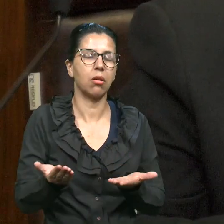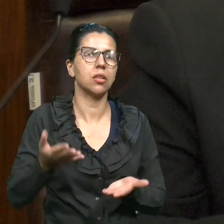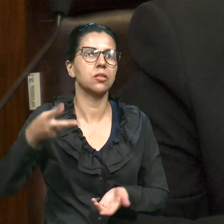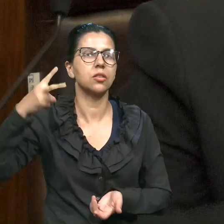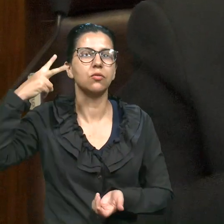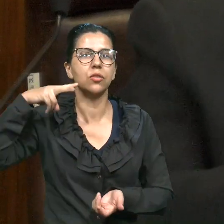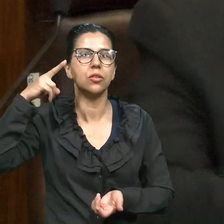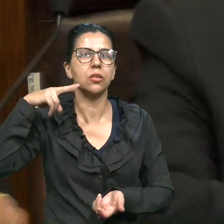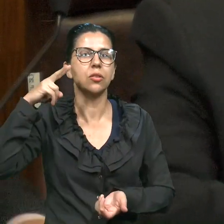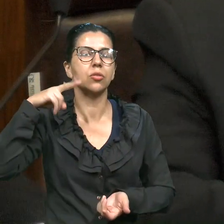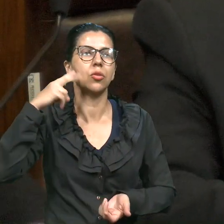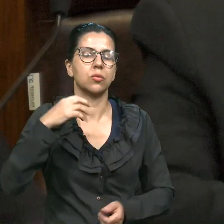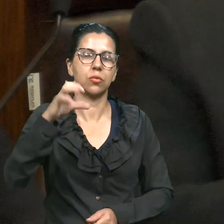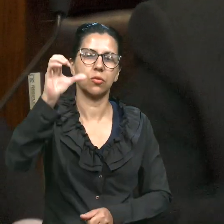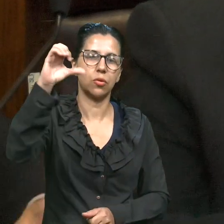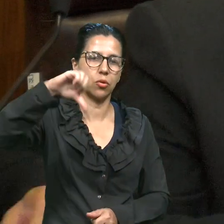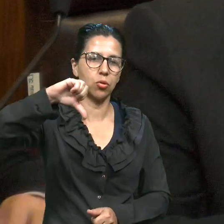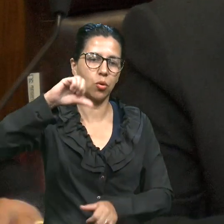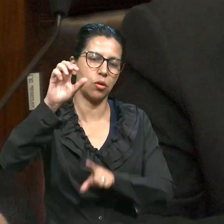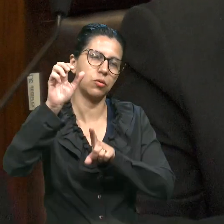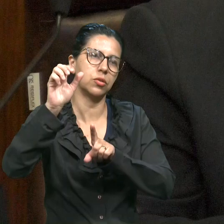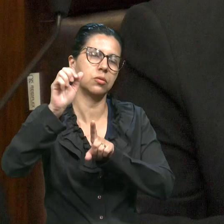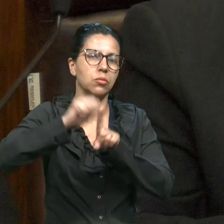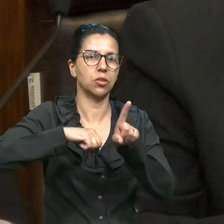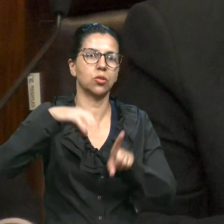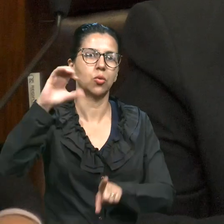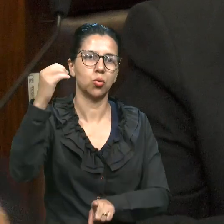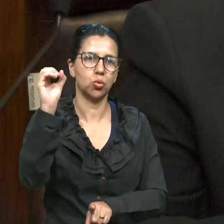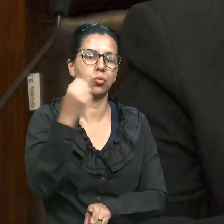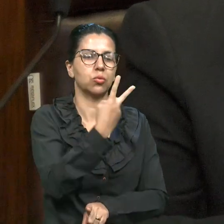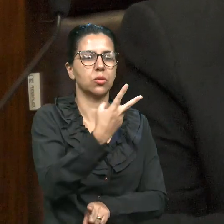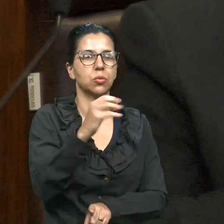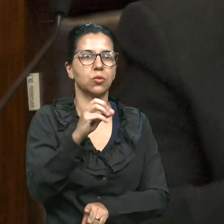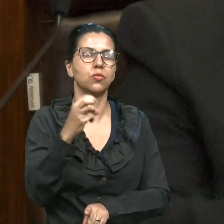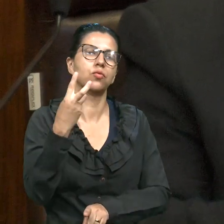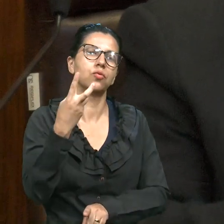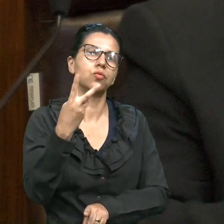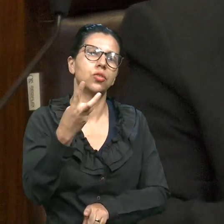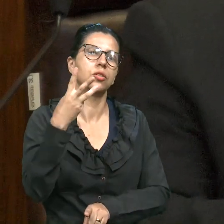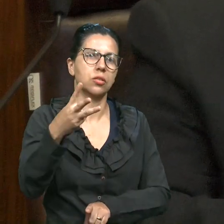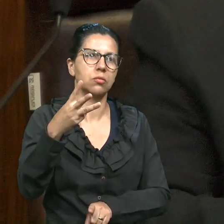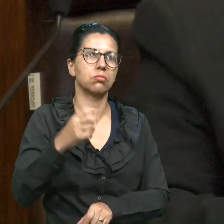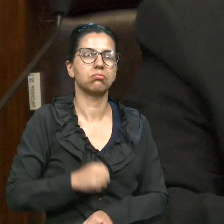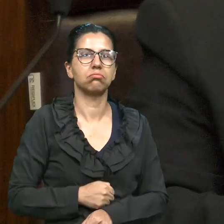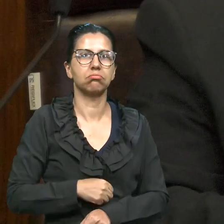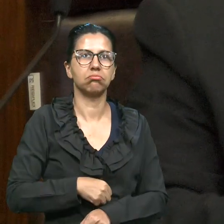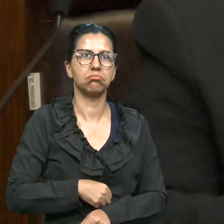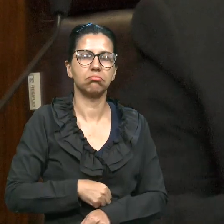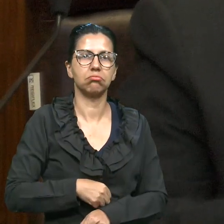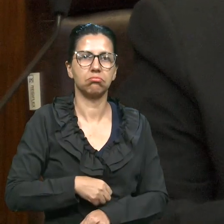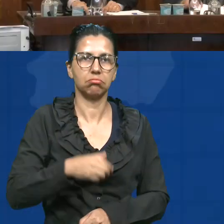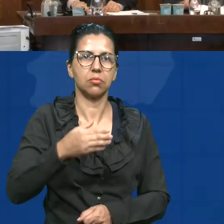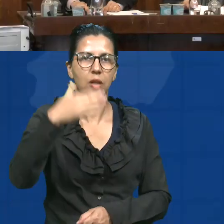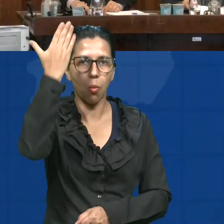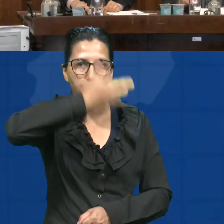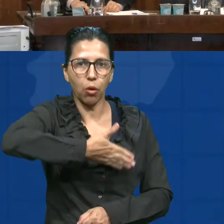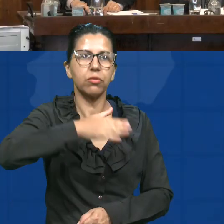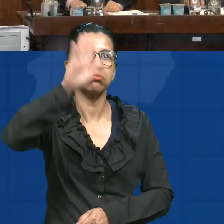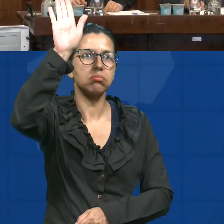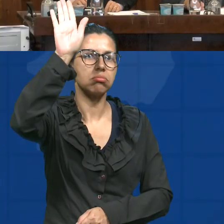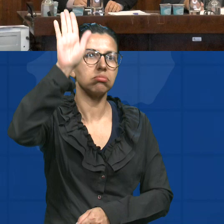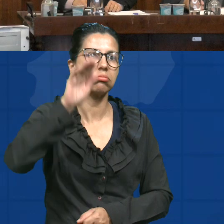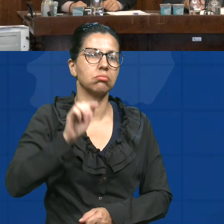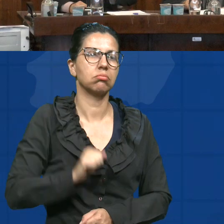da ata da sessão ordinária do dia 9 de outubro de 2023. Os vereadores estiverem de acordo, permaneçam como se encontra. Aprovada a dispensa da